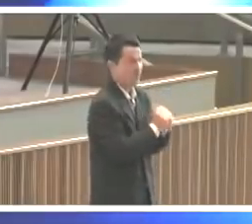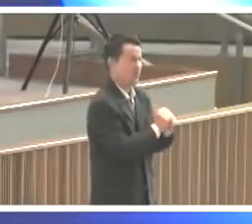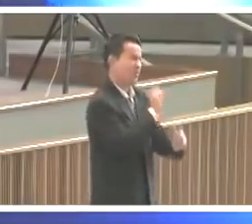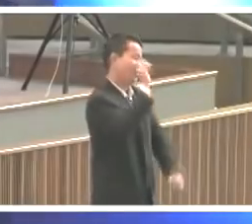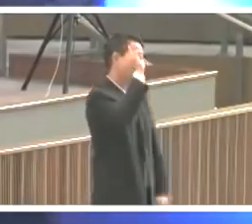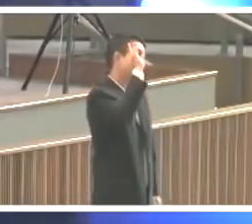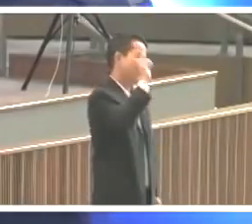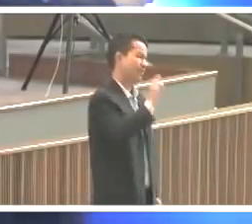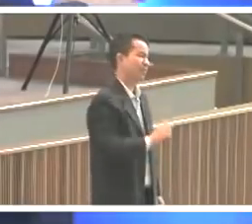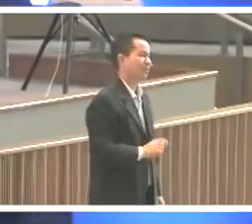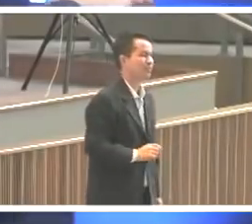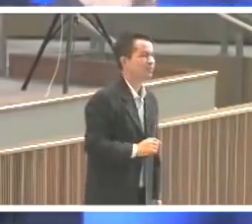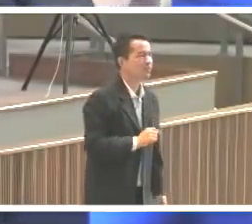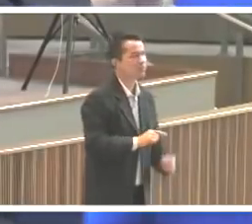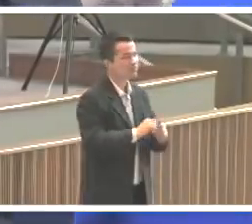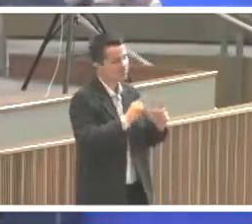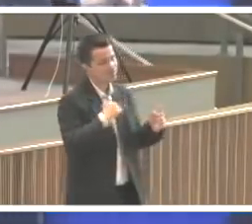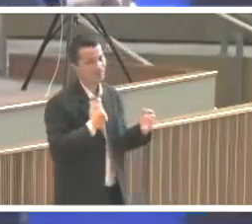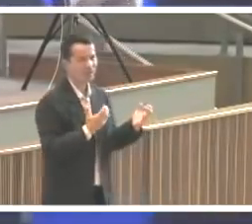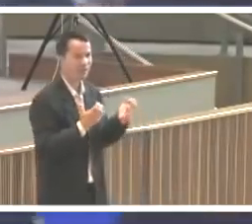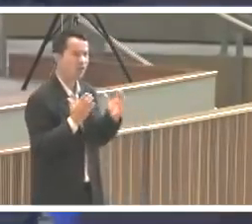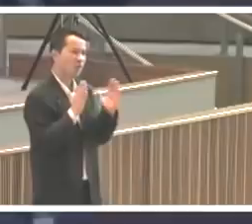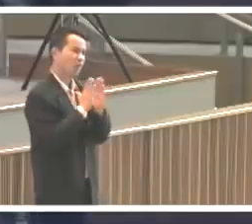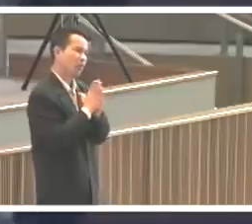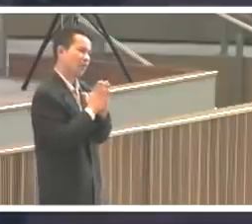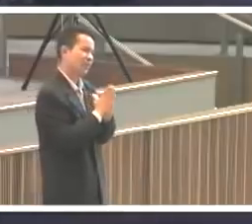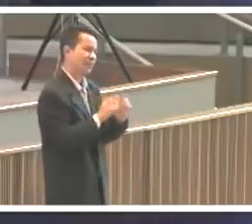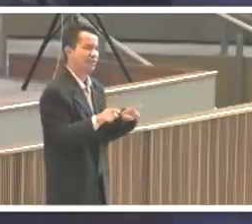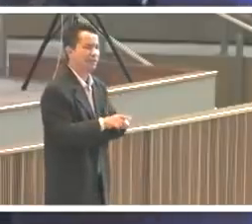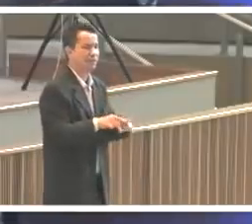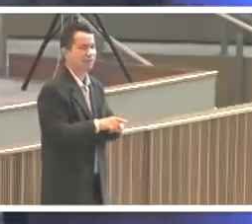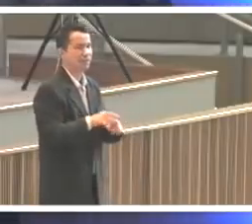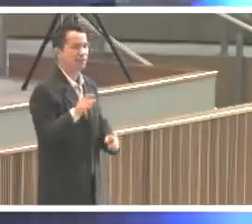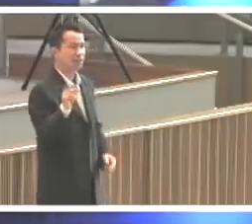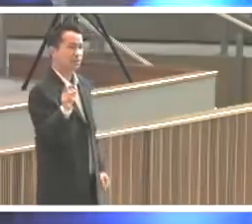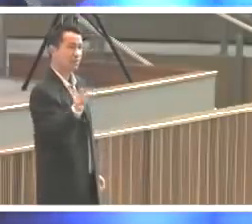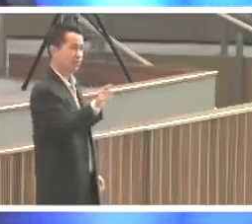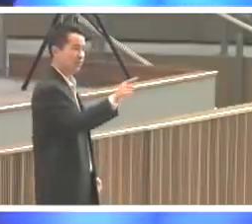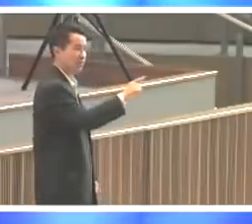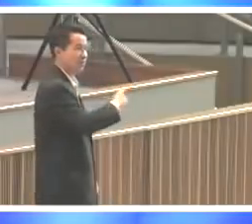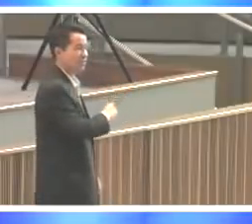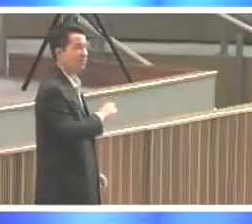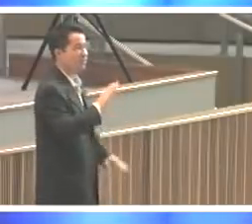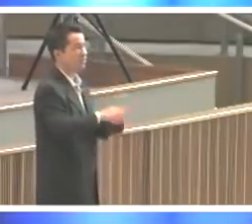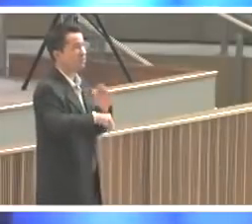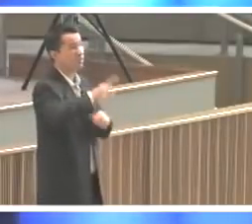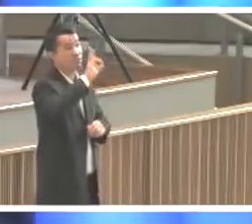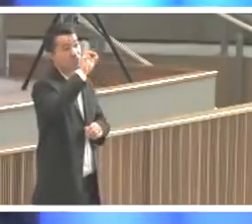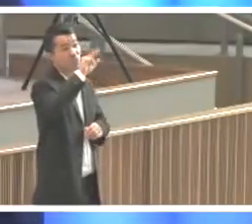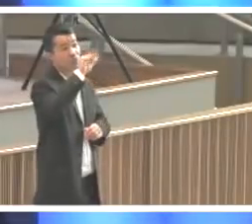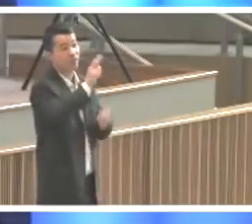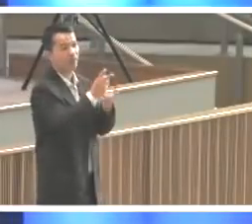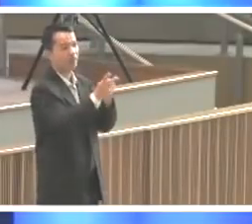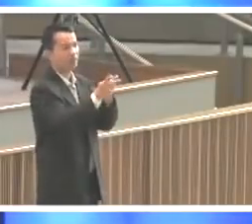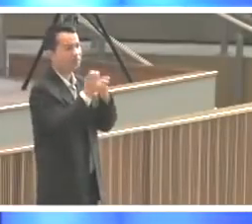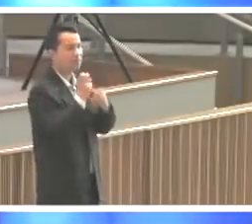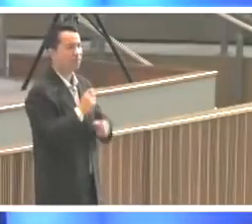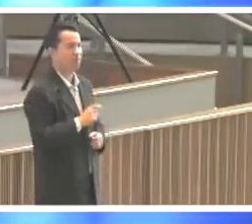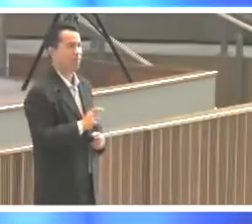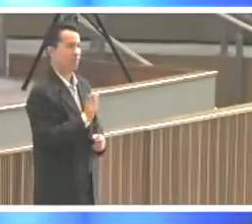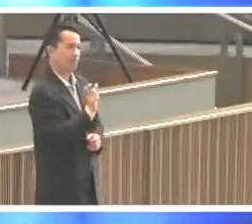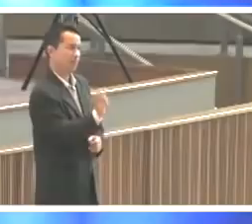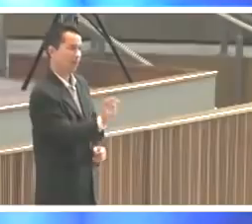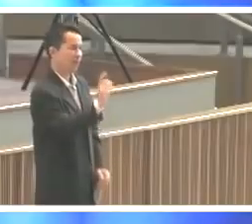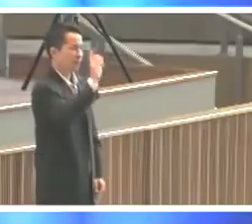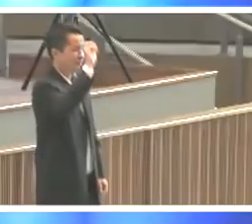conseguiram discernir a palavra de Deus, o tempo de Deus no seu tempo. Podem